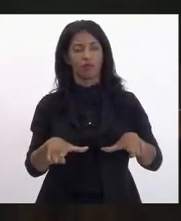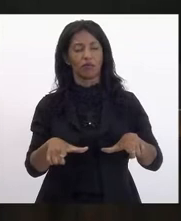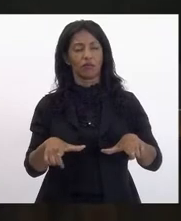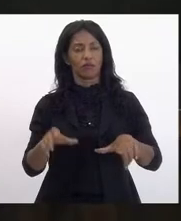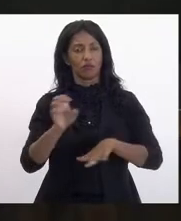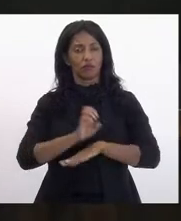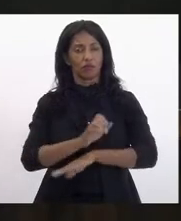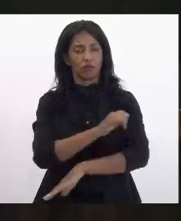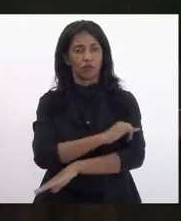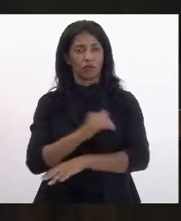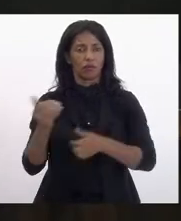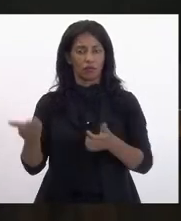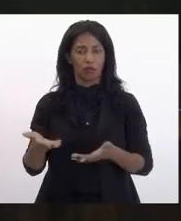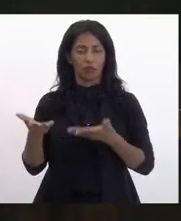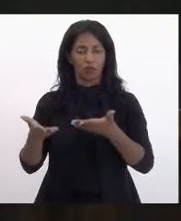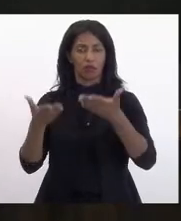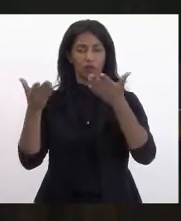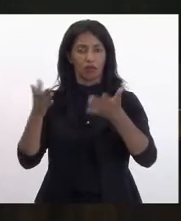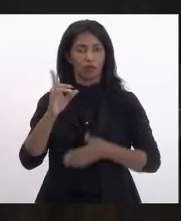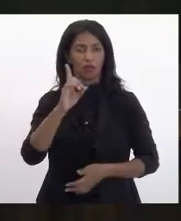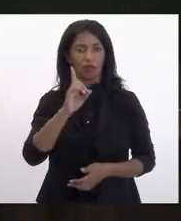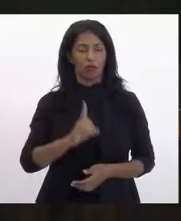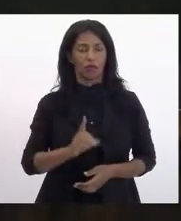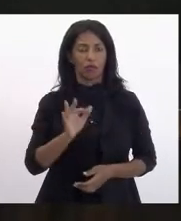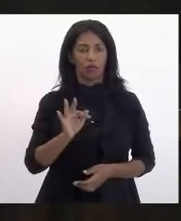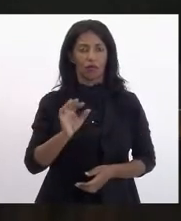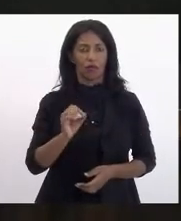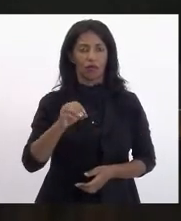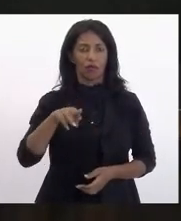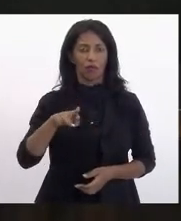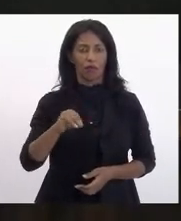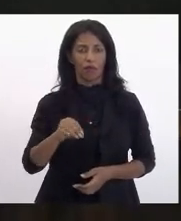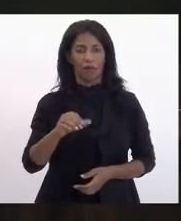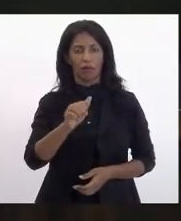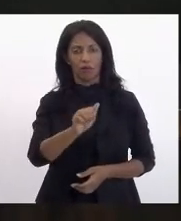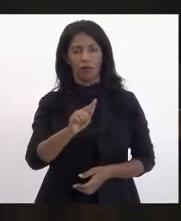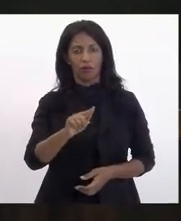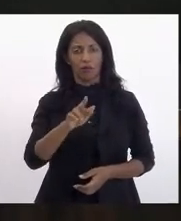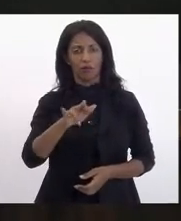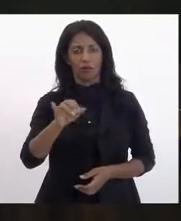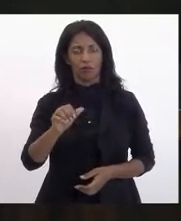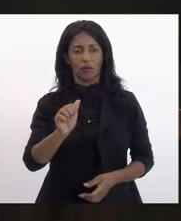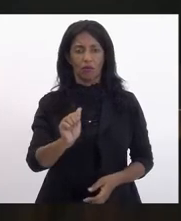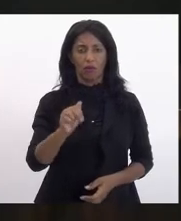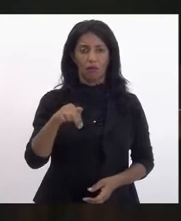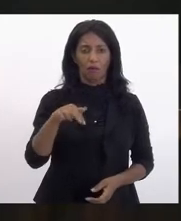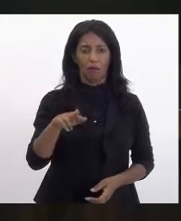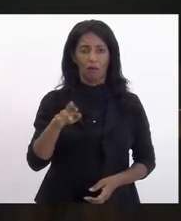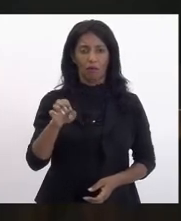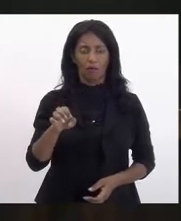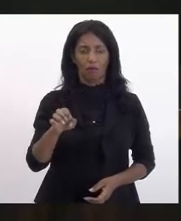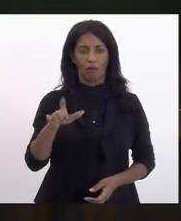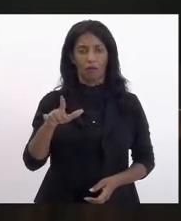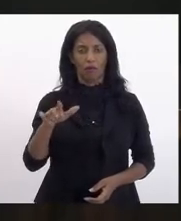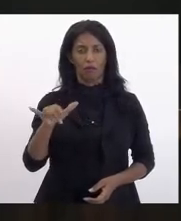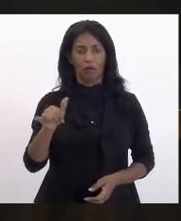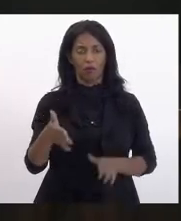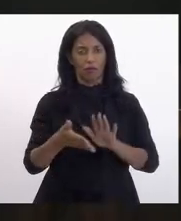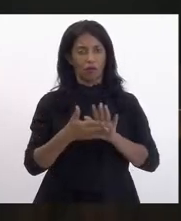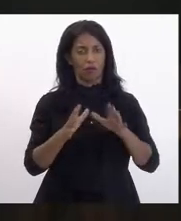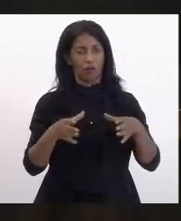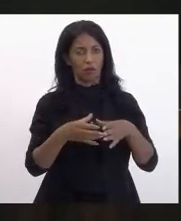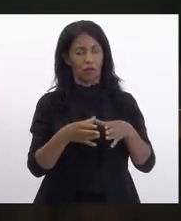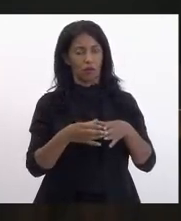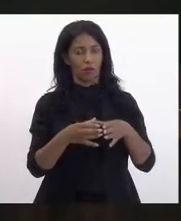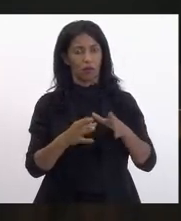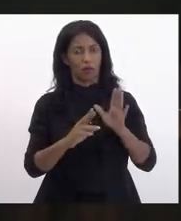Janeiro ao ilustríssimo diretor da Agência Estadual de Fomento, AGRIO, André Luiz Vila Verde Oliveira da Silva. Parecer da Comissão